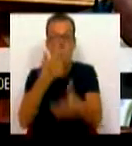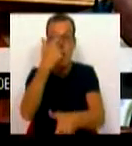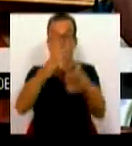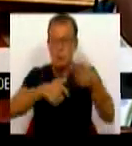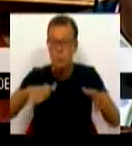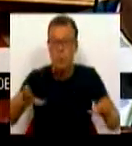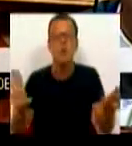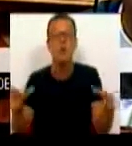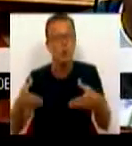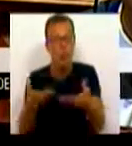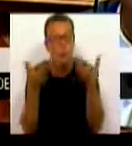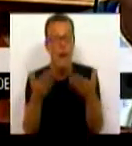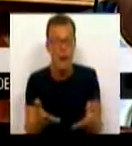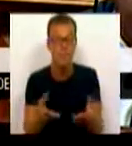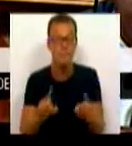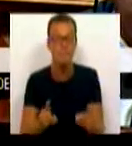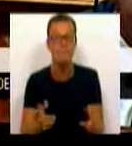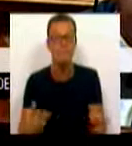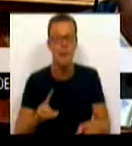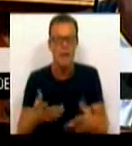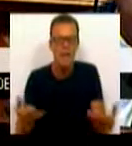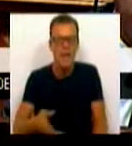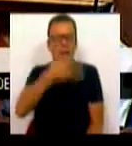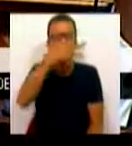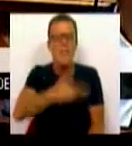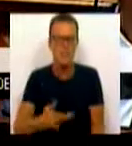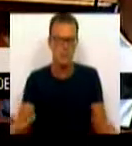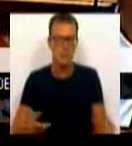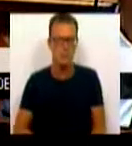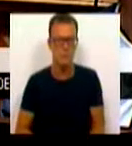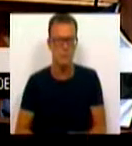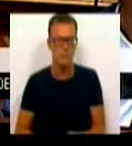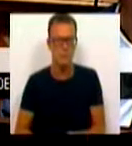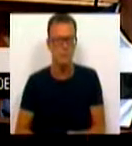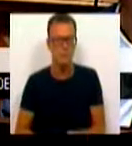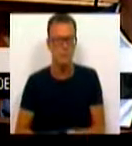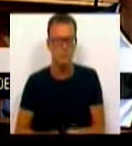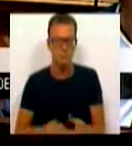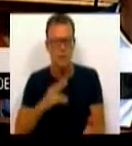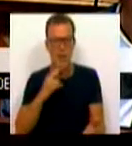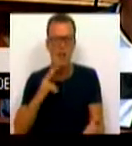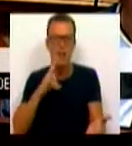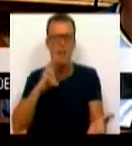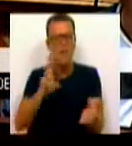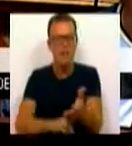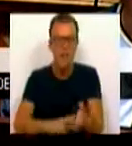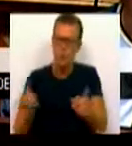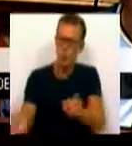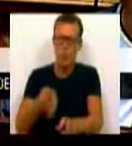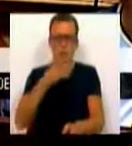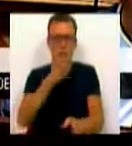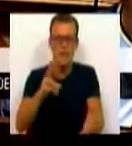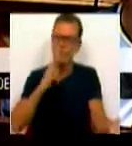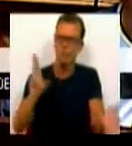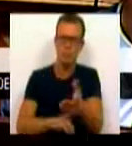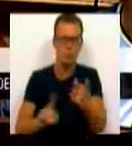estas populações. E é deplorável que se continue a dar eco a inverdades, que se continue a dizer